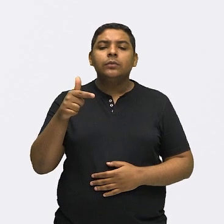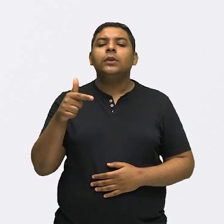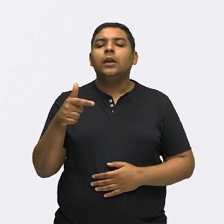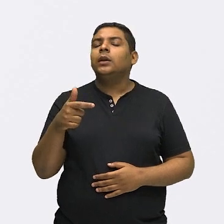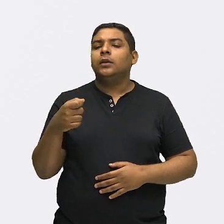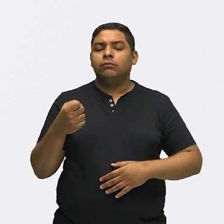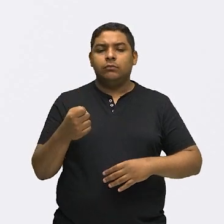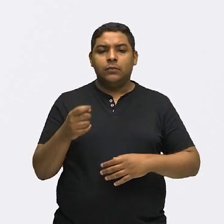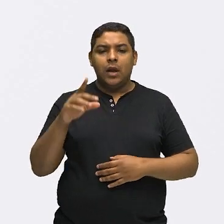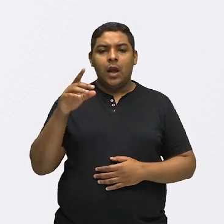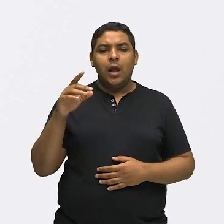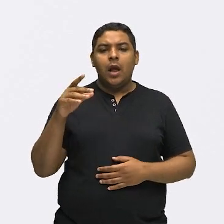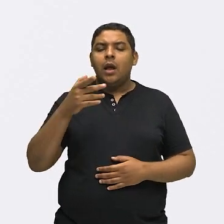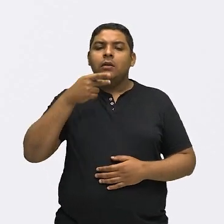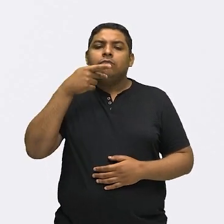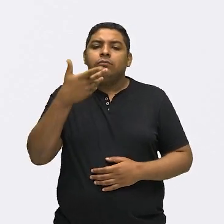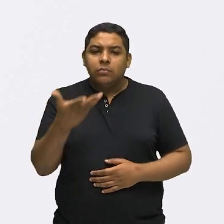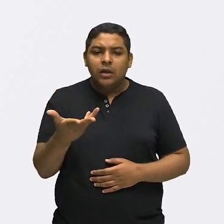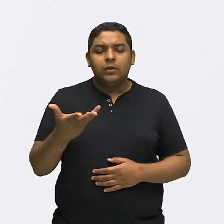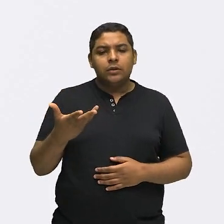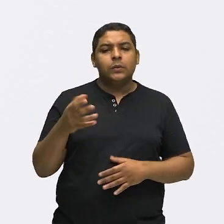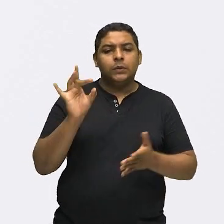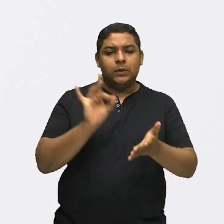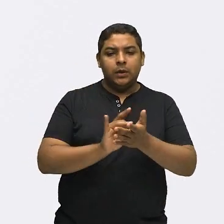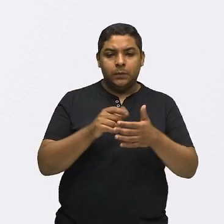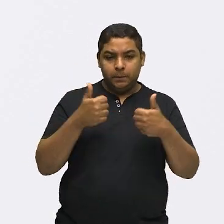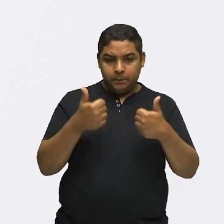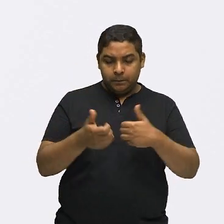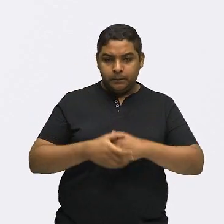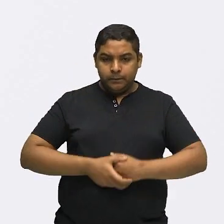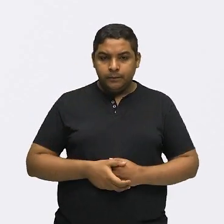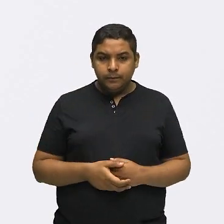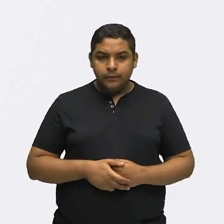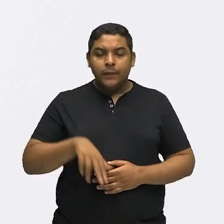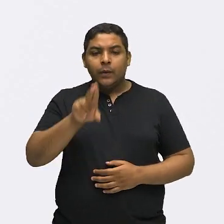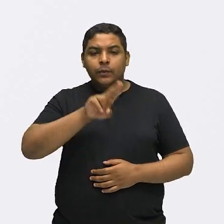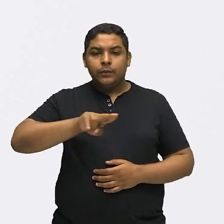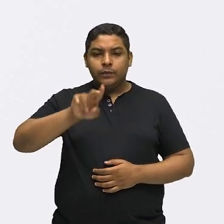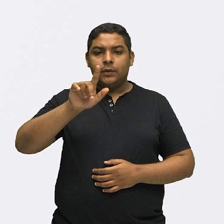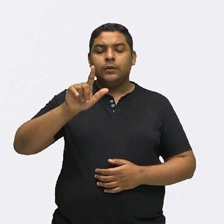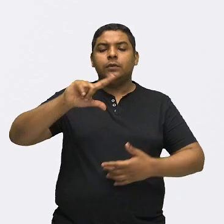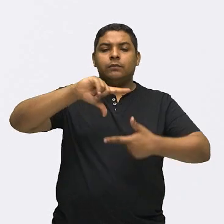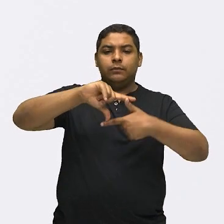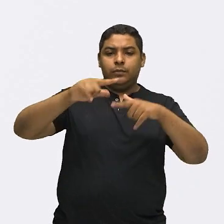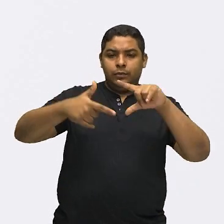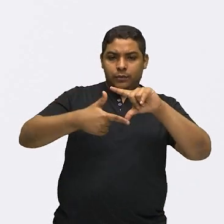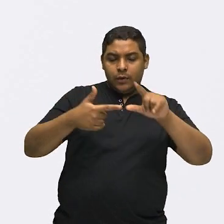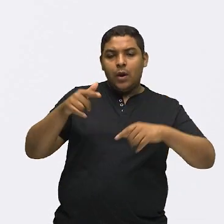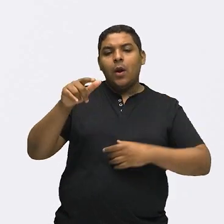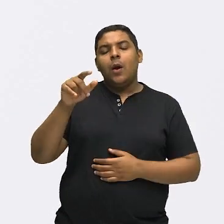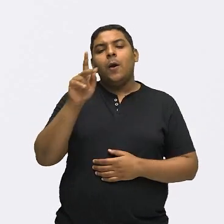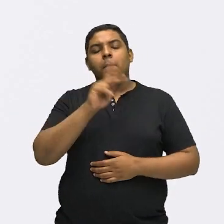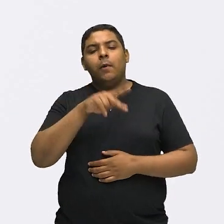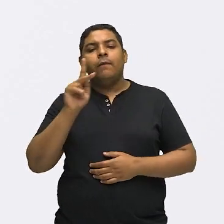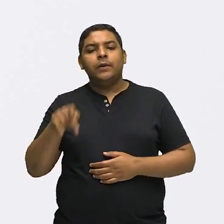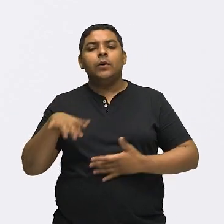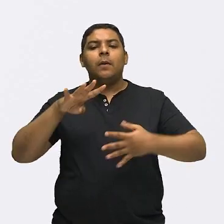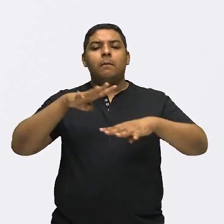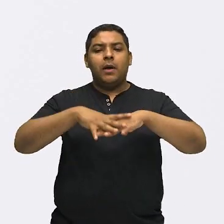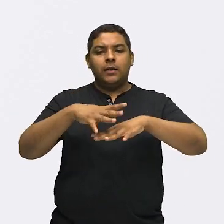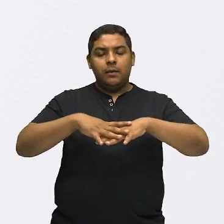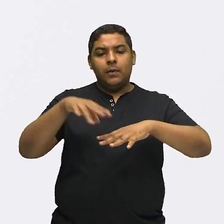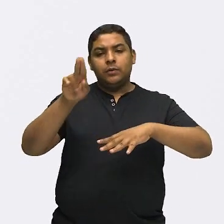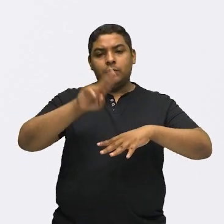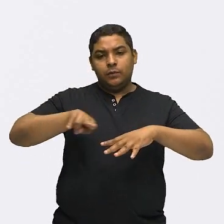definição, certo? Ele é sempre usado na geometria, mas precisamente os professores de matemática usam muito esse ponto